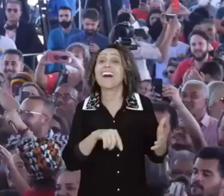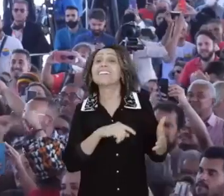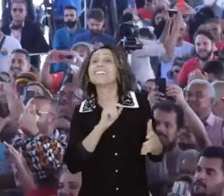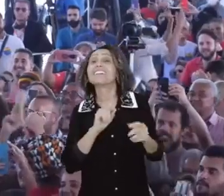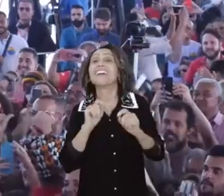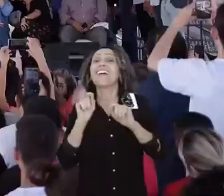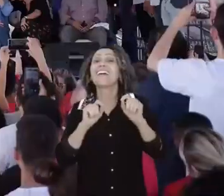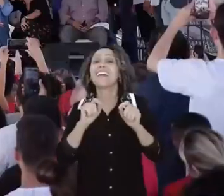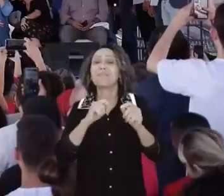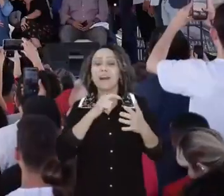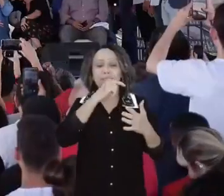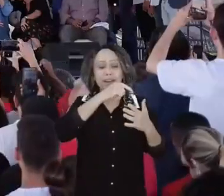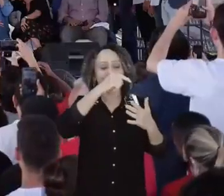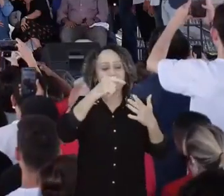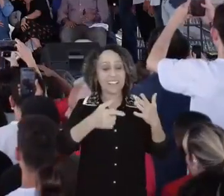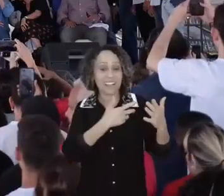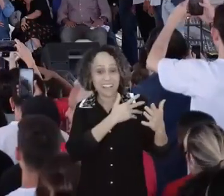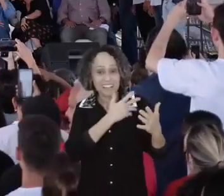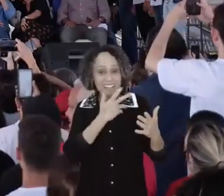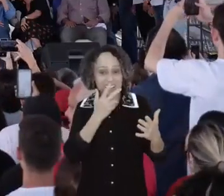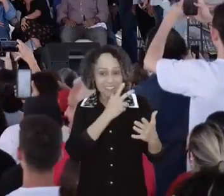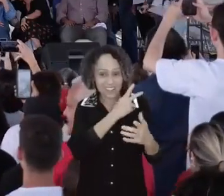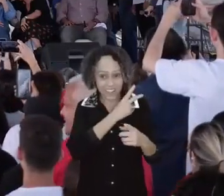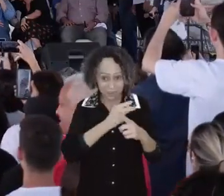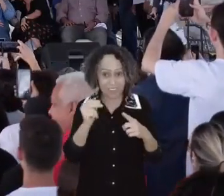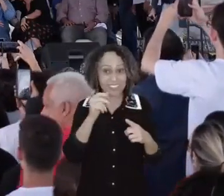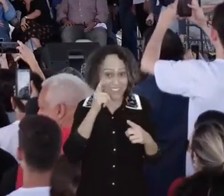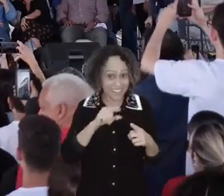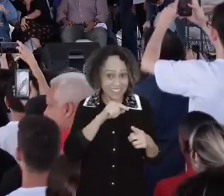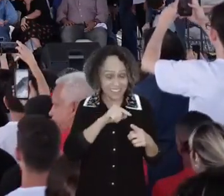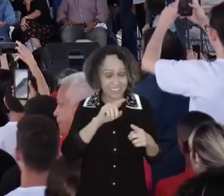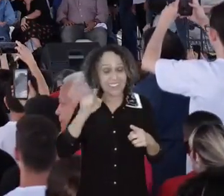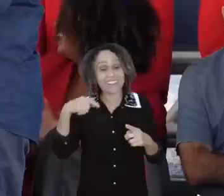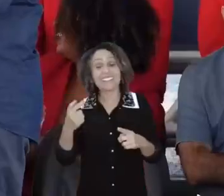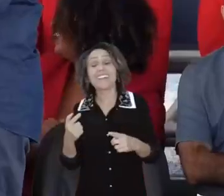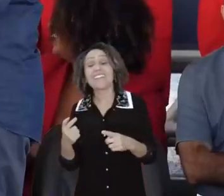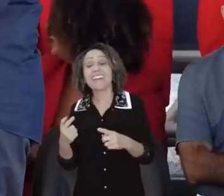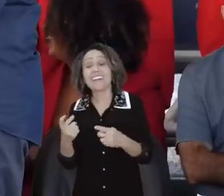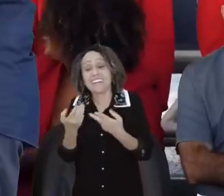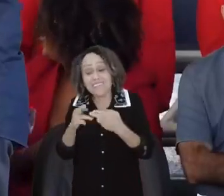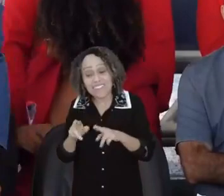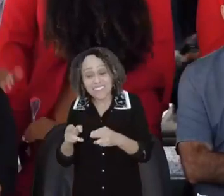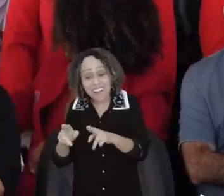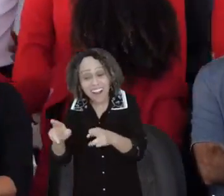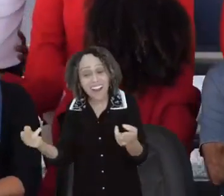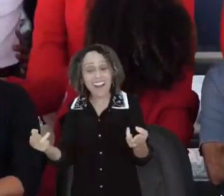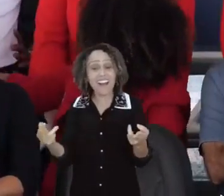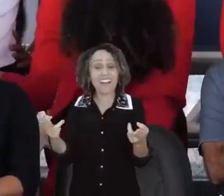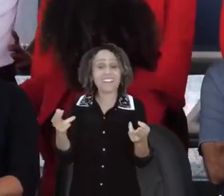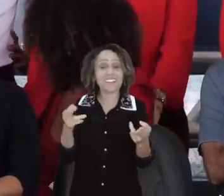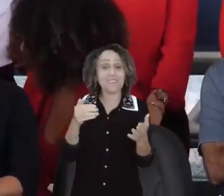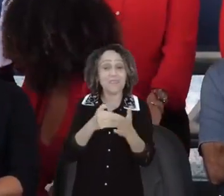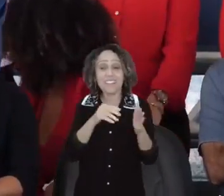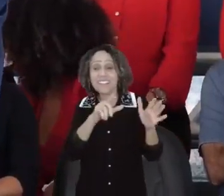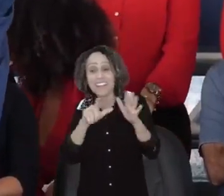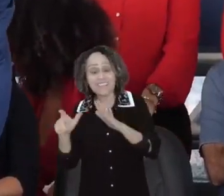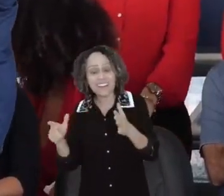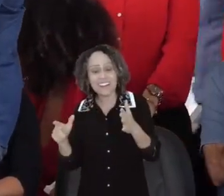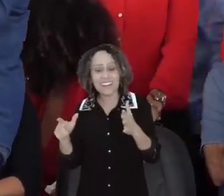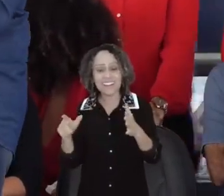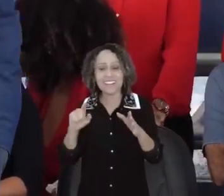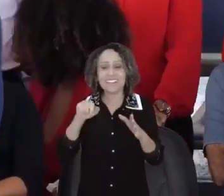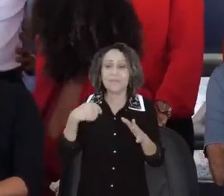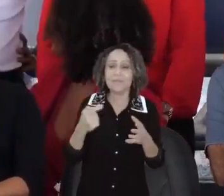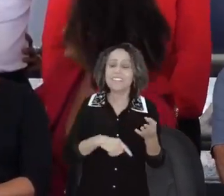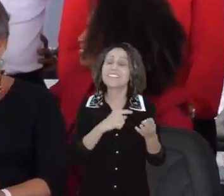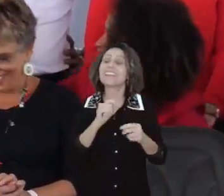cerveja. Mas também a gente quer viajar para ver os parentes da gente. E a gente não quer pegar 36